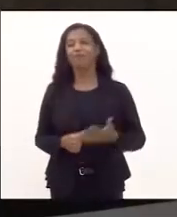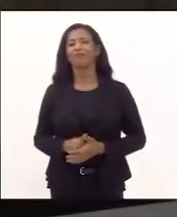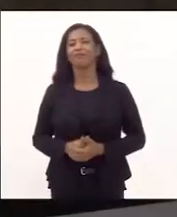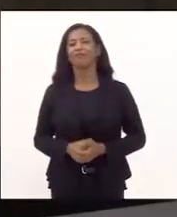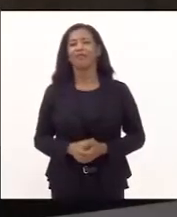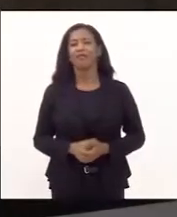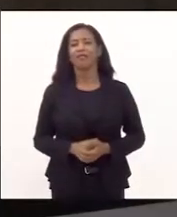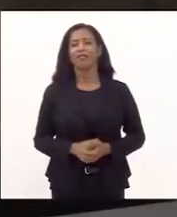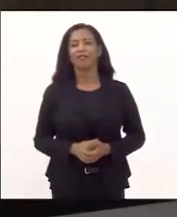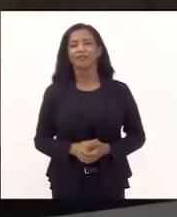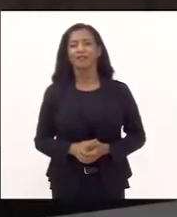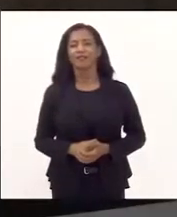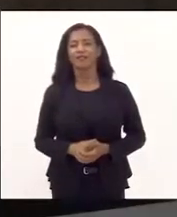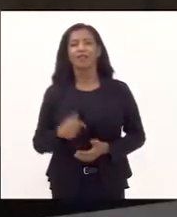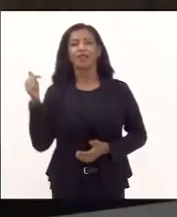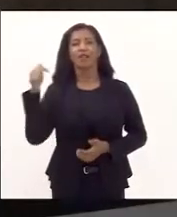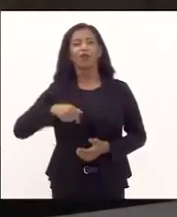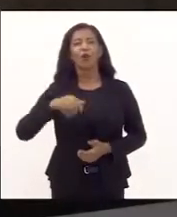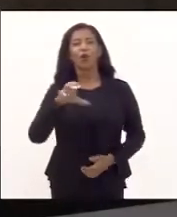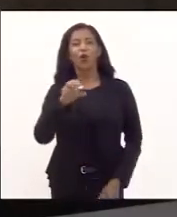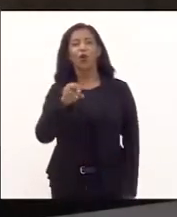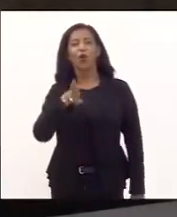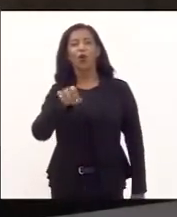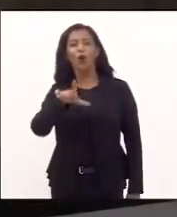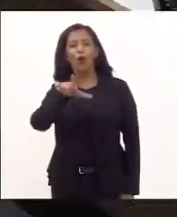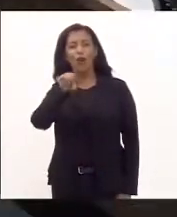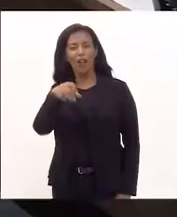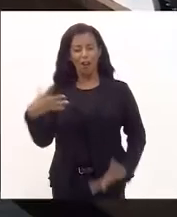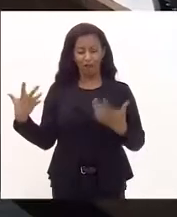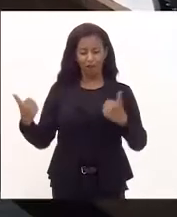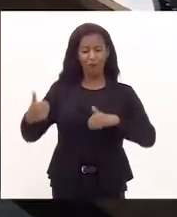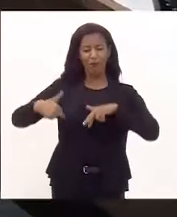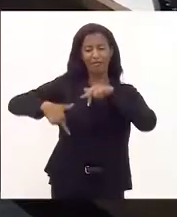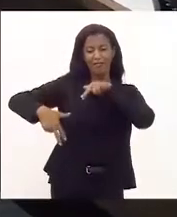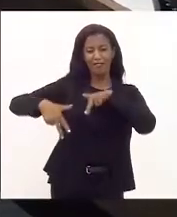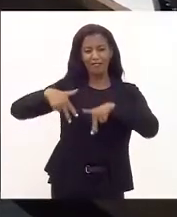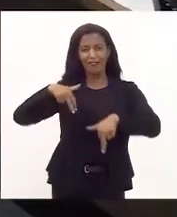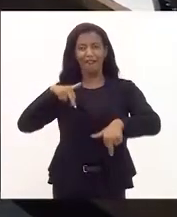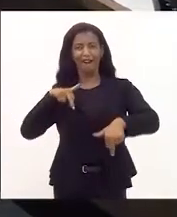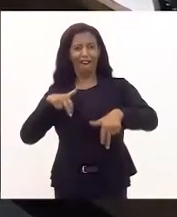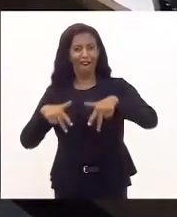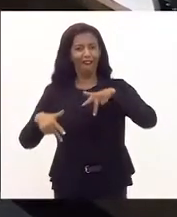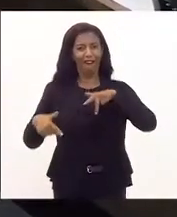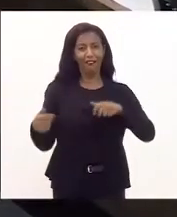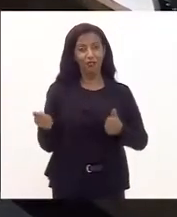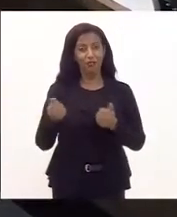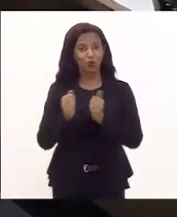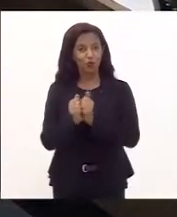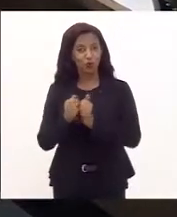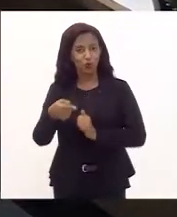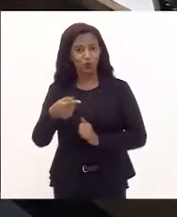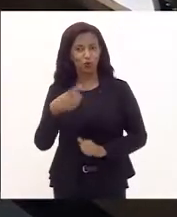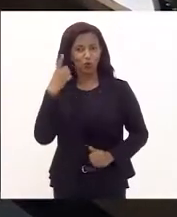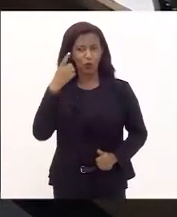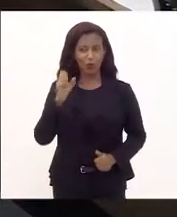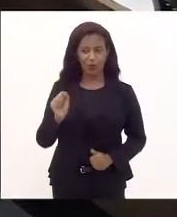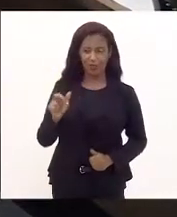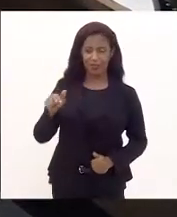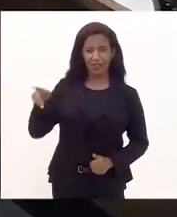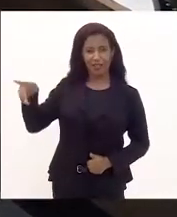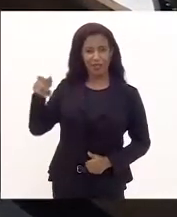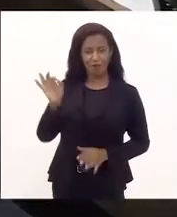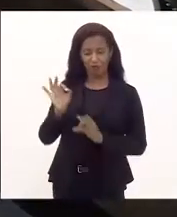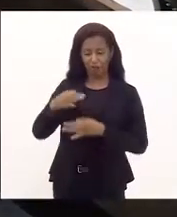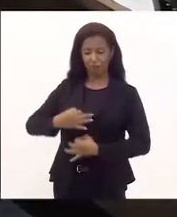CCJ, nós teremos o Corello aqui e vamos fazer um baile charme aqui fora no Lume. Então, o deputado Salema já